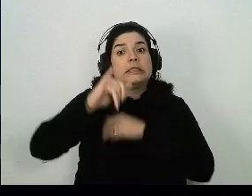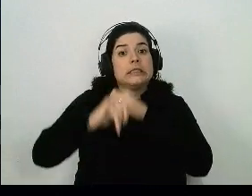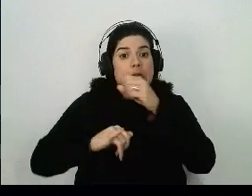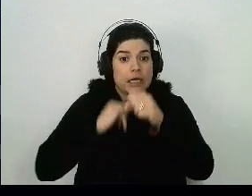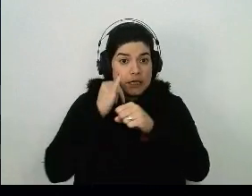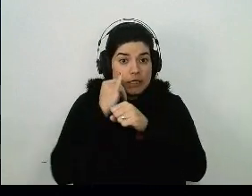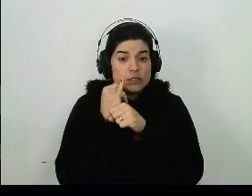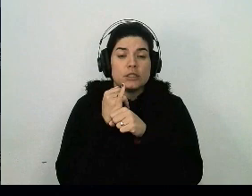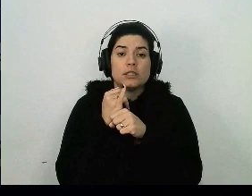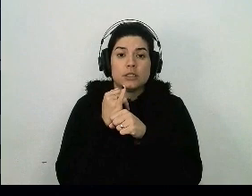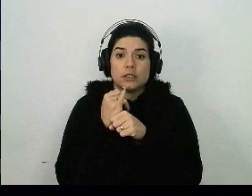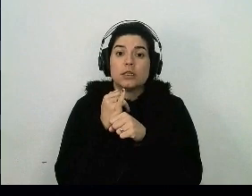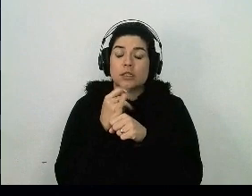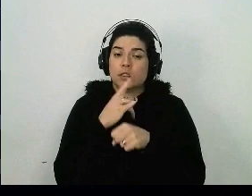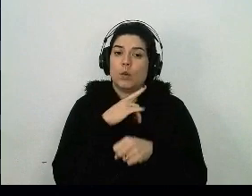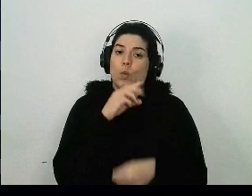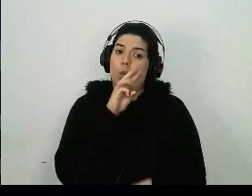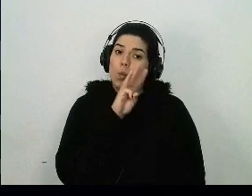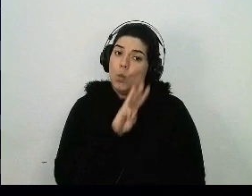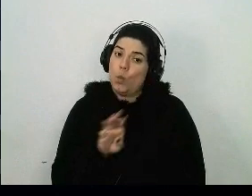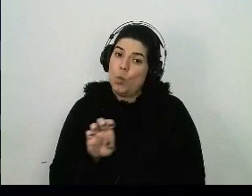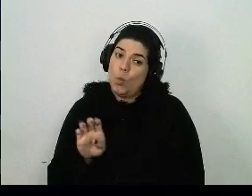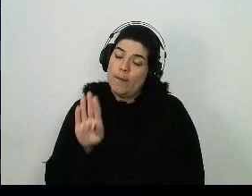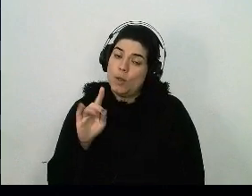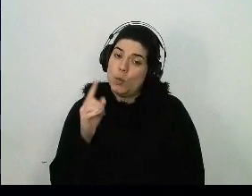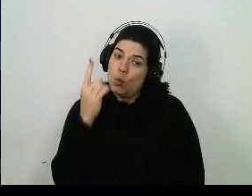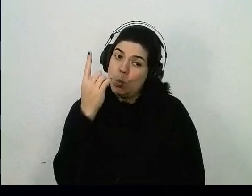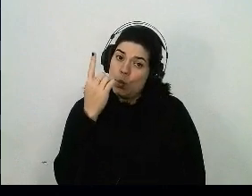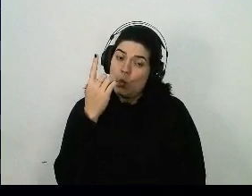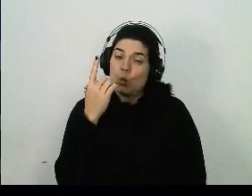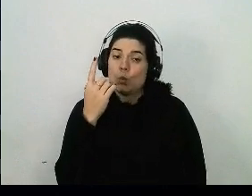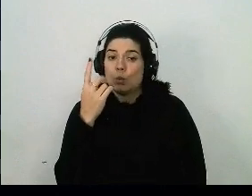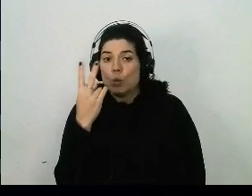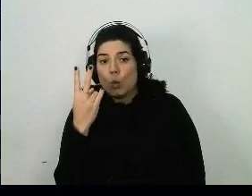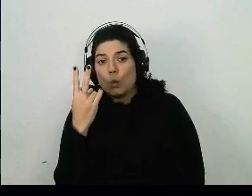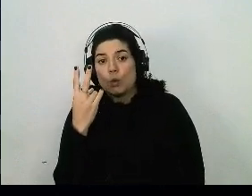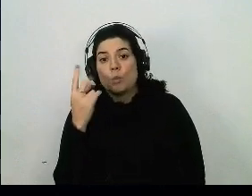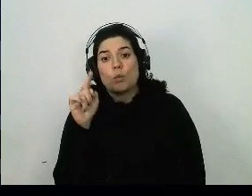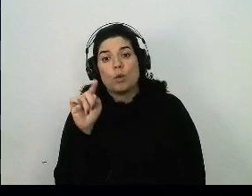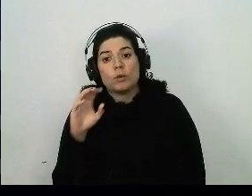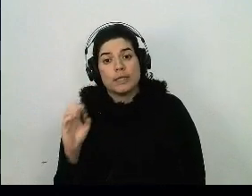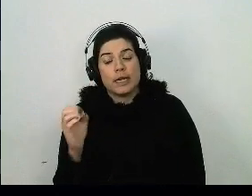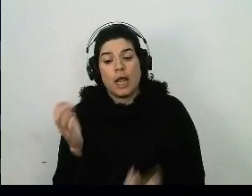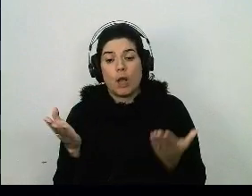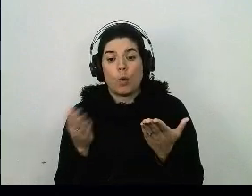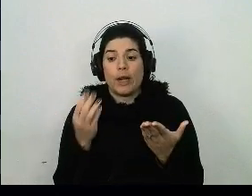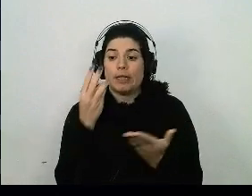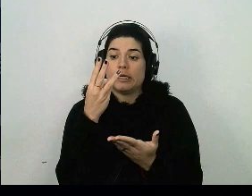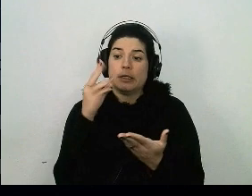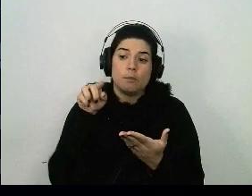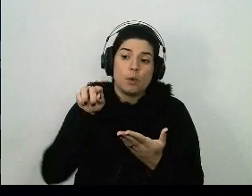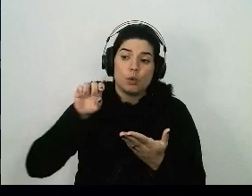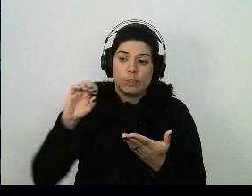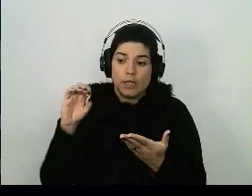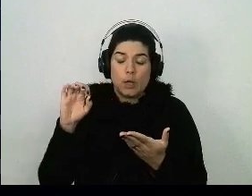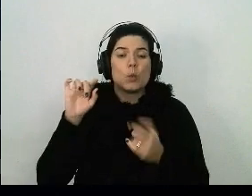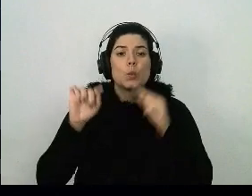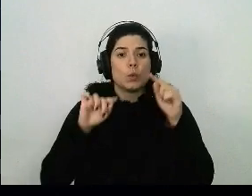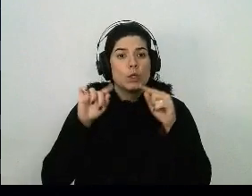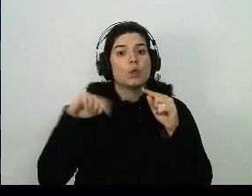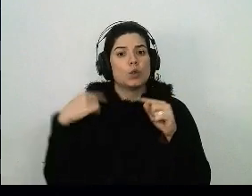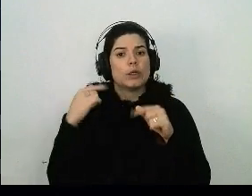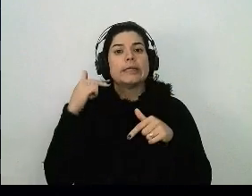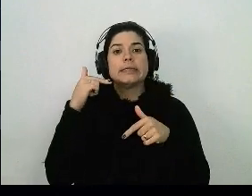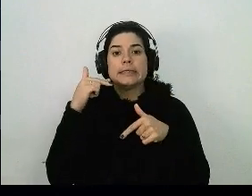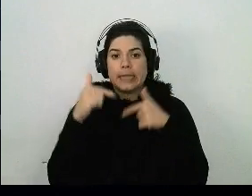pela Web 1, Web 2.0, e agora estamos na Web 3.0, onde a gente vai trabalhar com esse